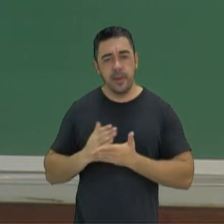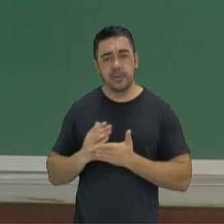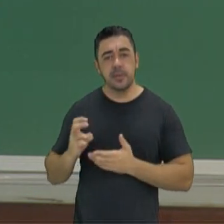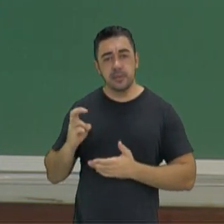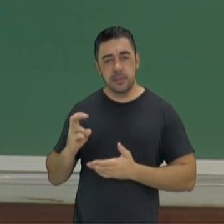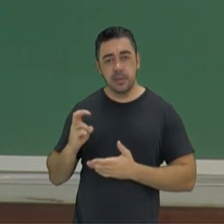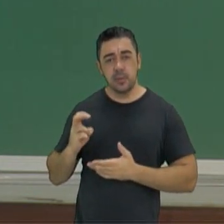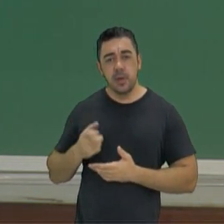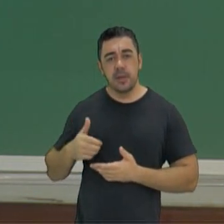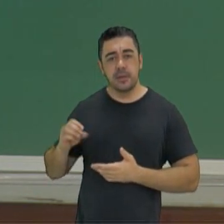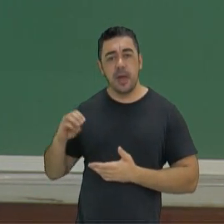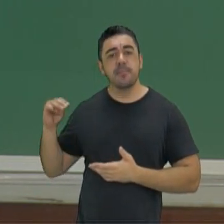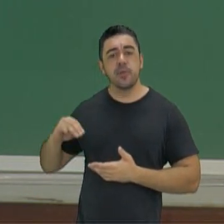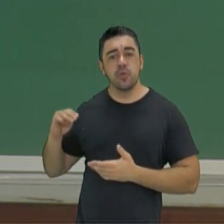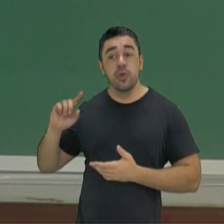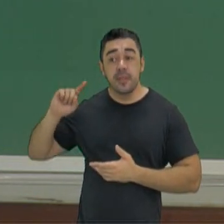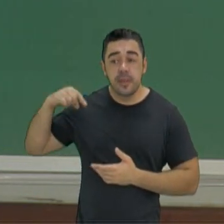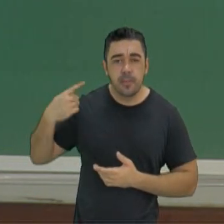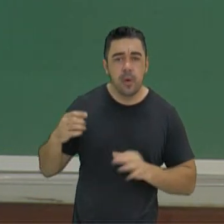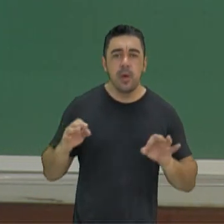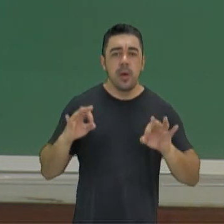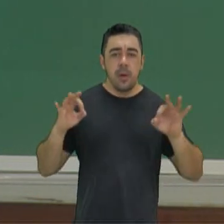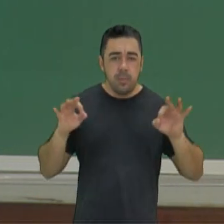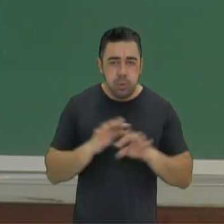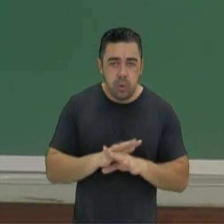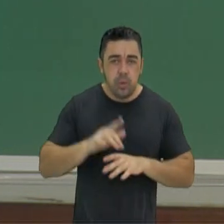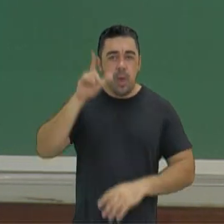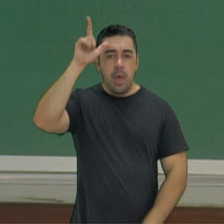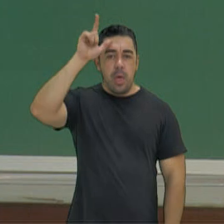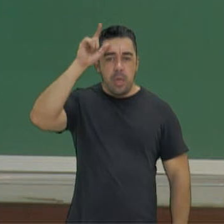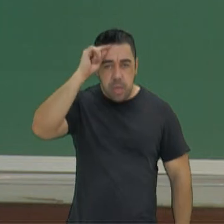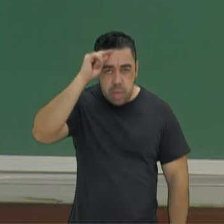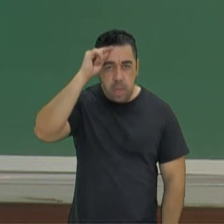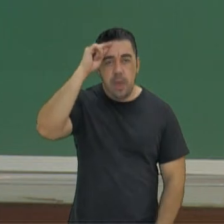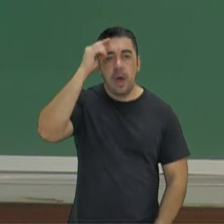minutos depois de parar a atividade.